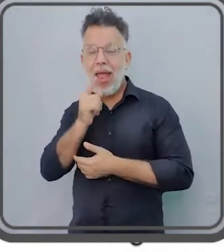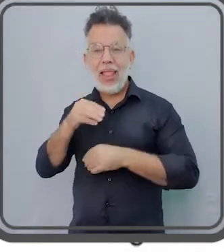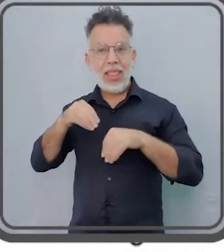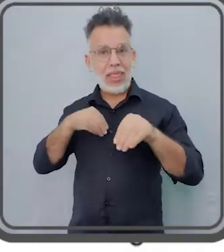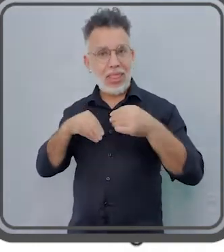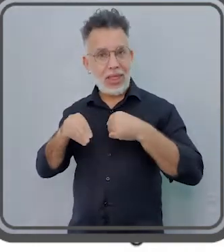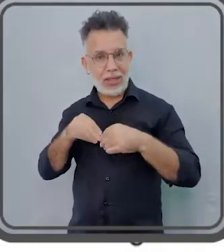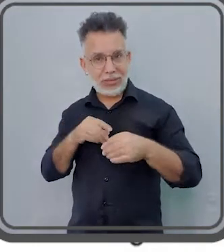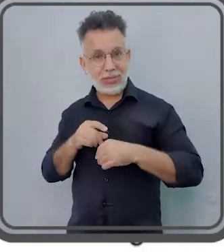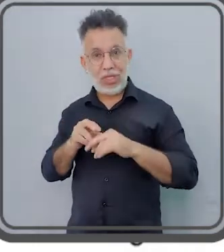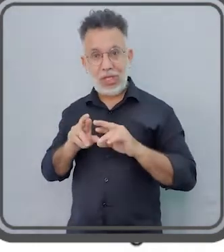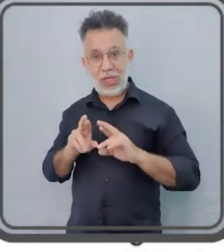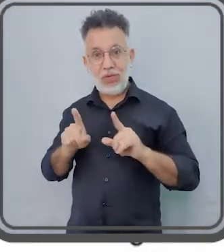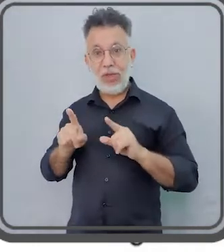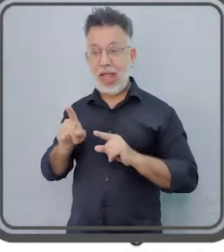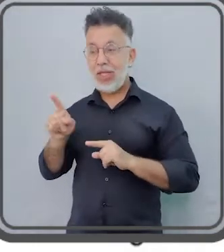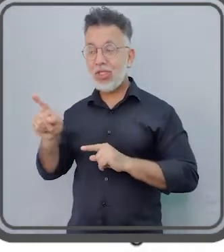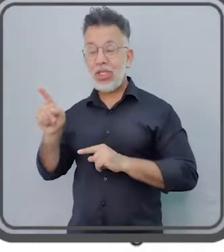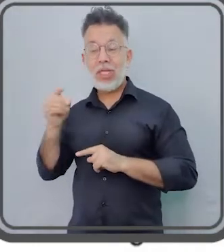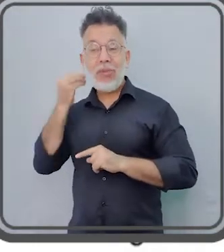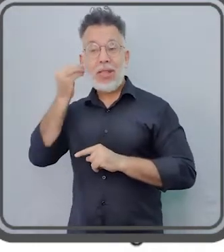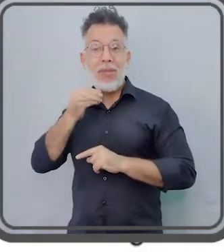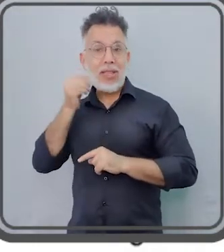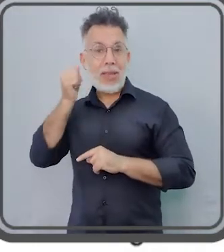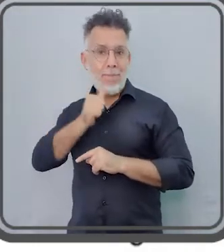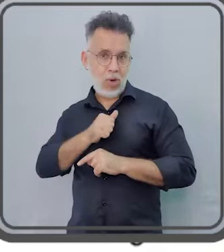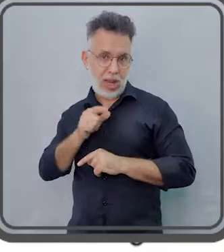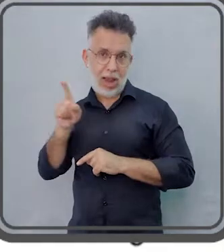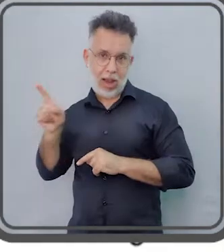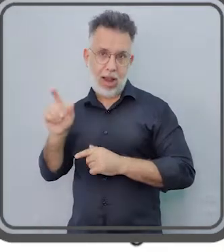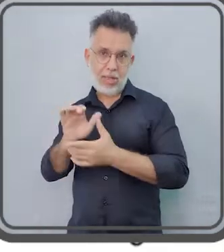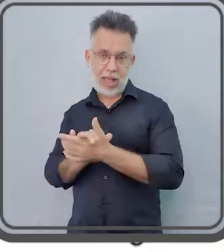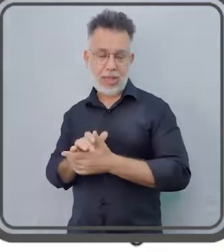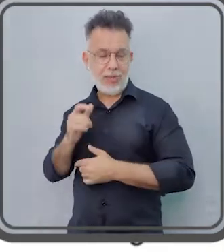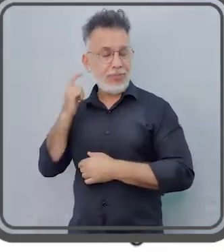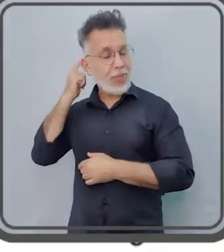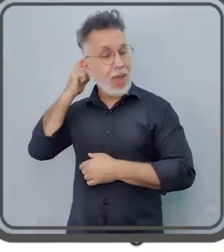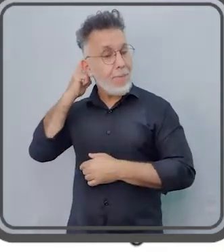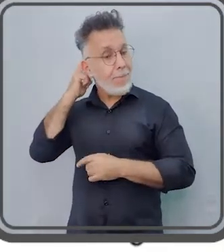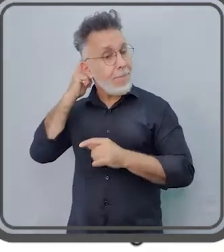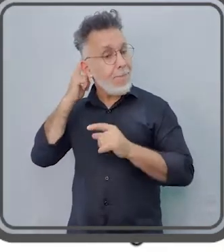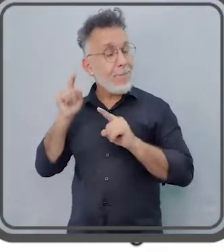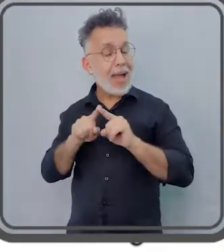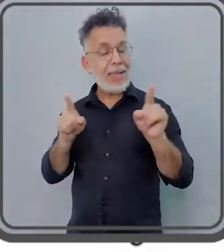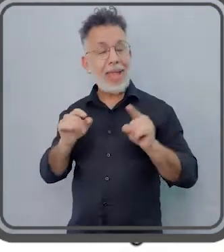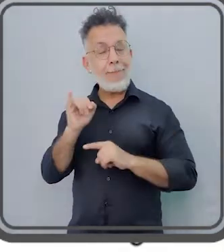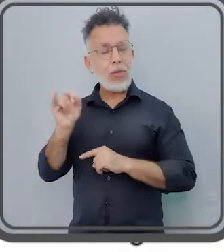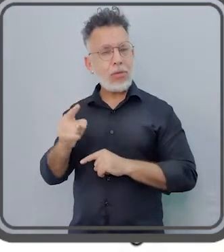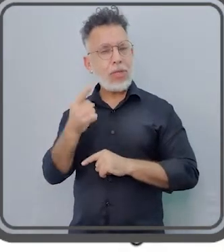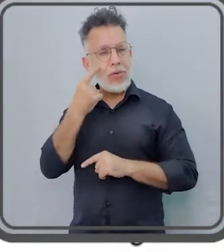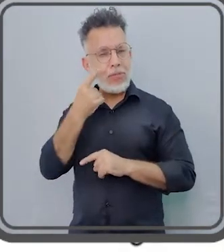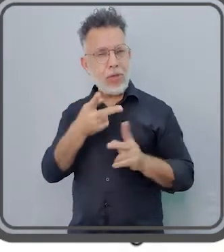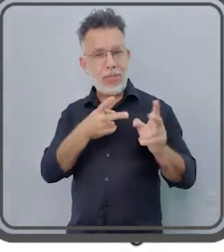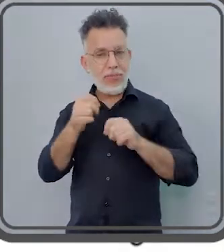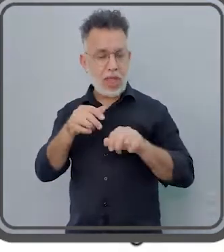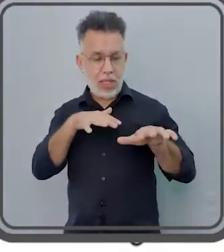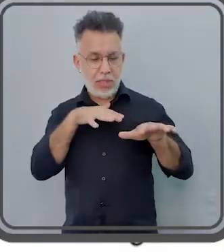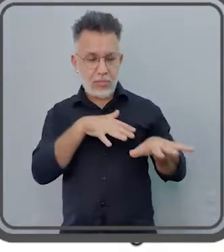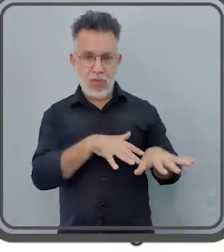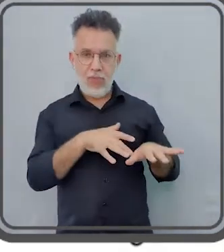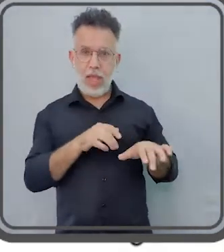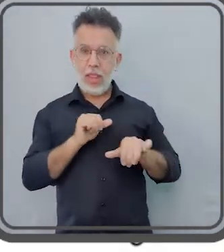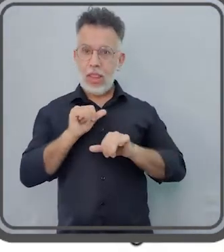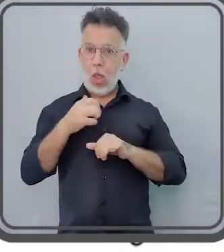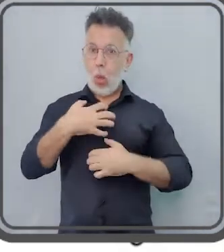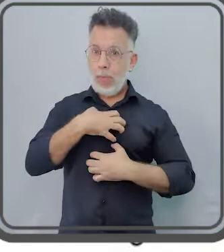casada. Não tem nada de errado, tá? Entre querer estar solteira e casar, mas é importante observar esses movimentos comportamentais do mundo, porque eles determinam o consumo.